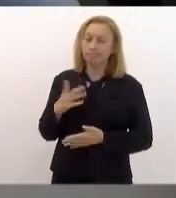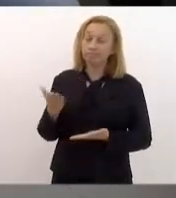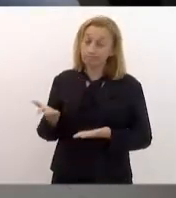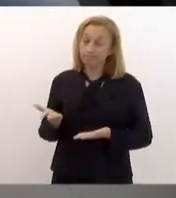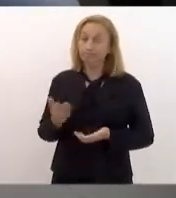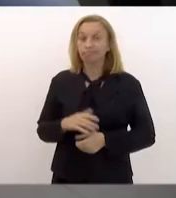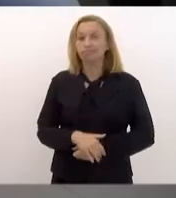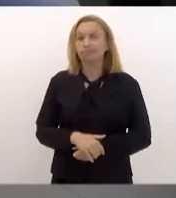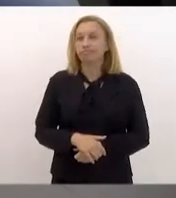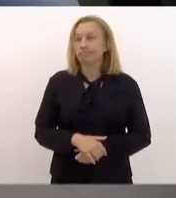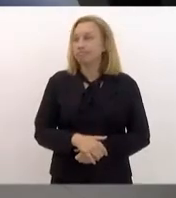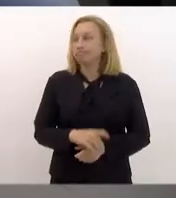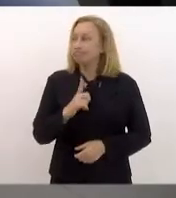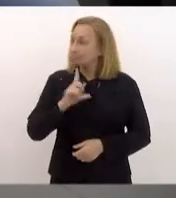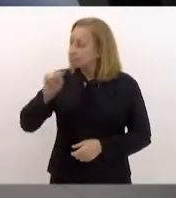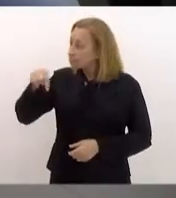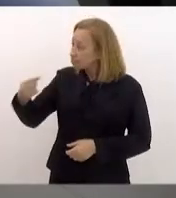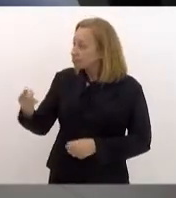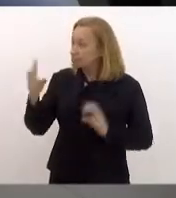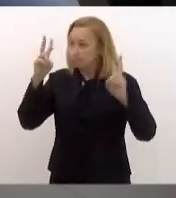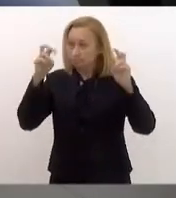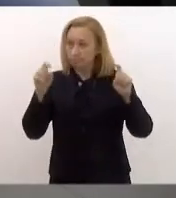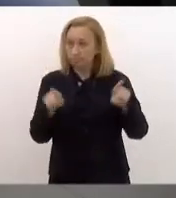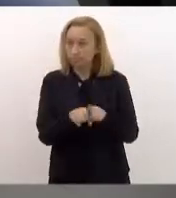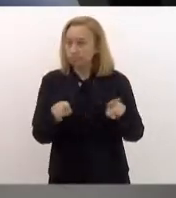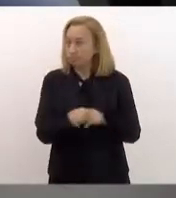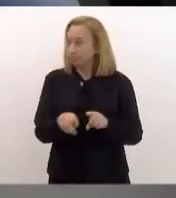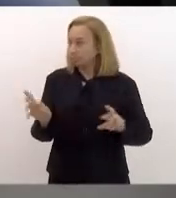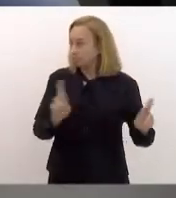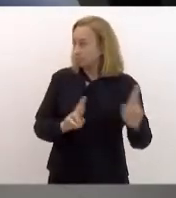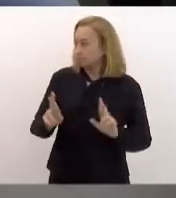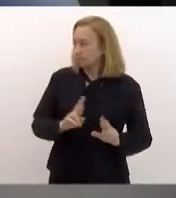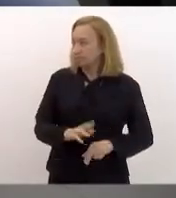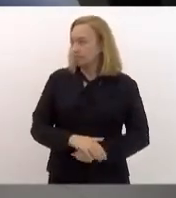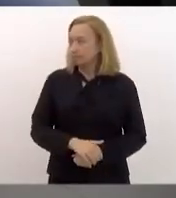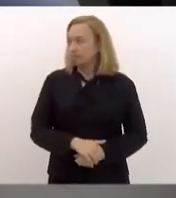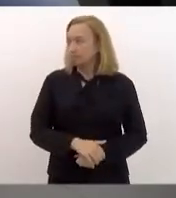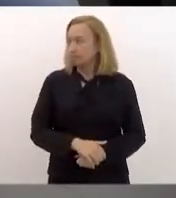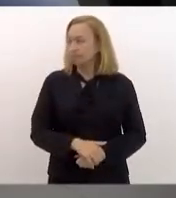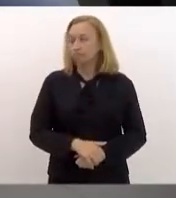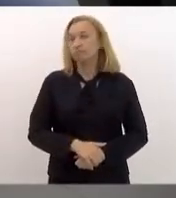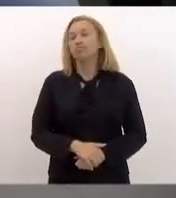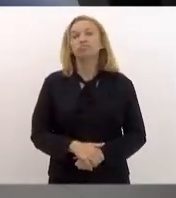indústrias. Tem um outro aspecto relativo a este, que é, que nós